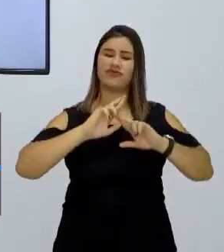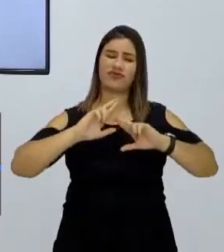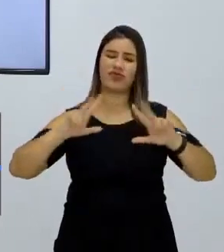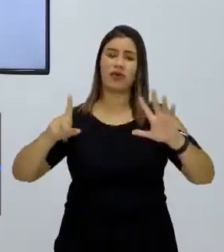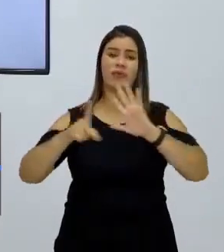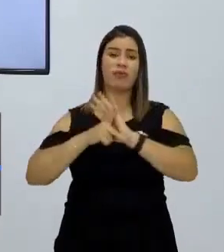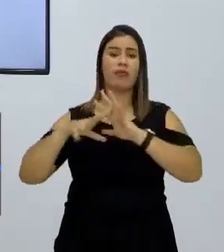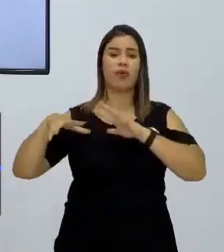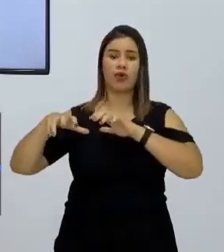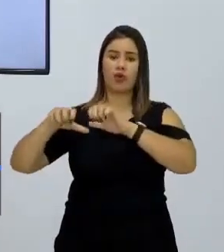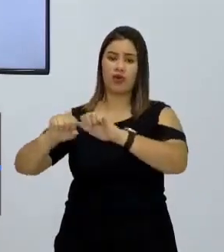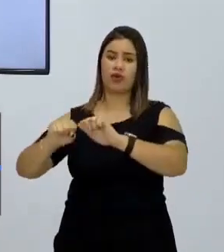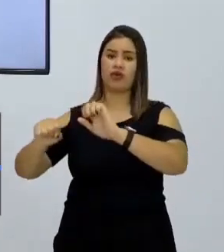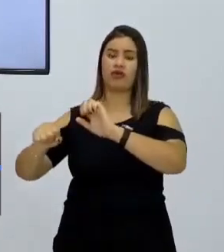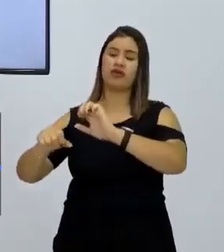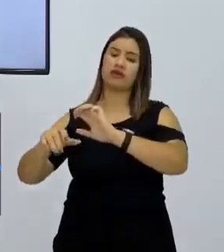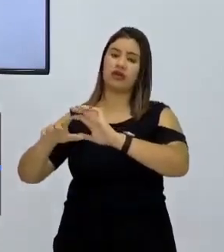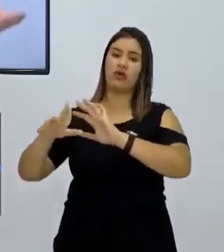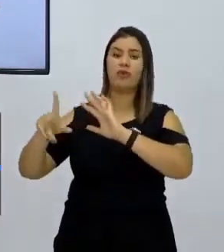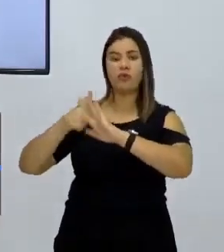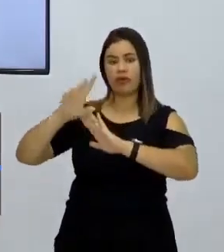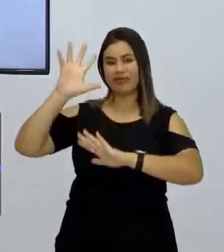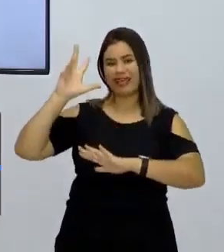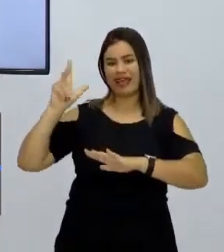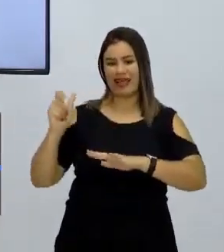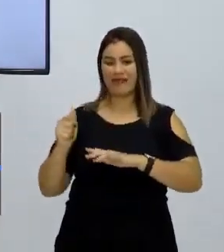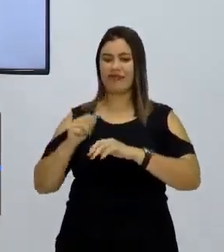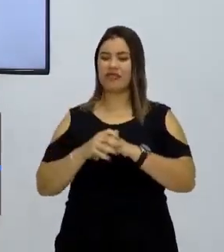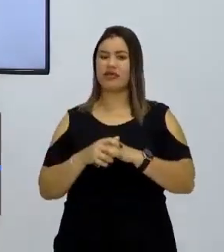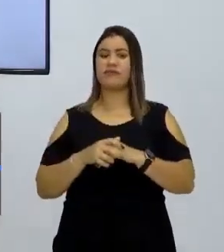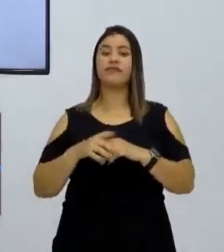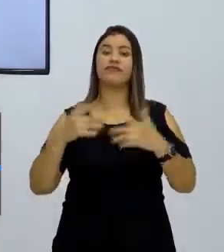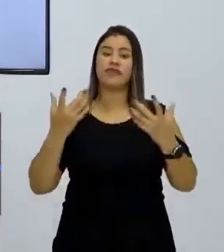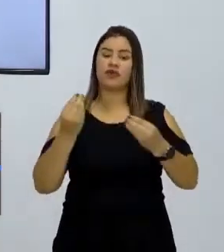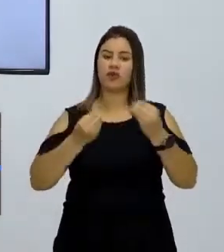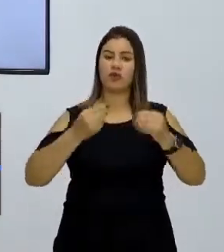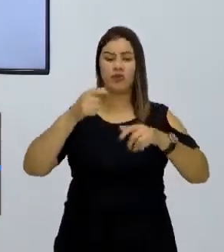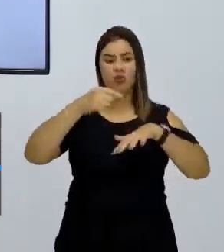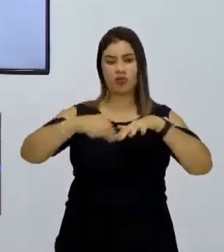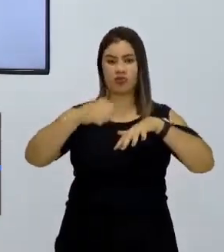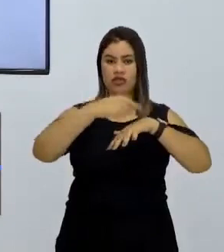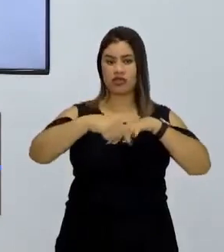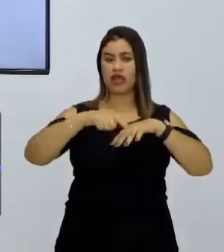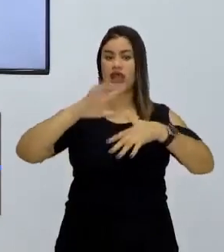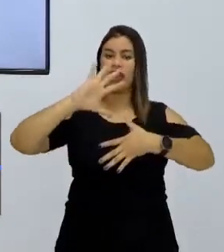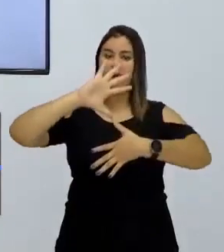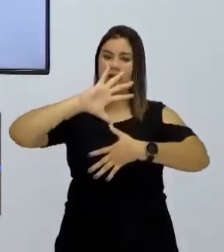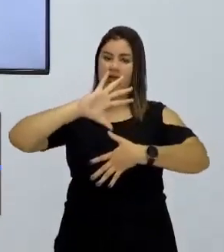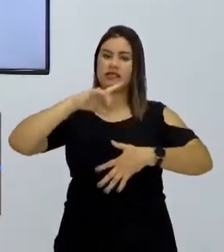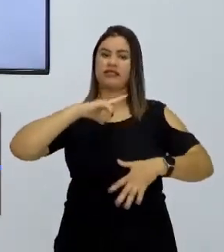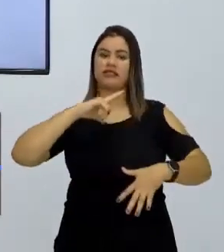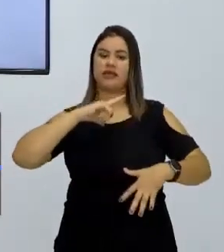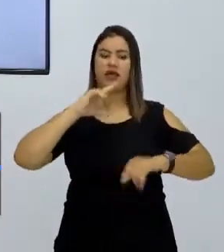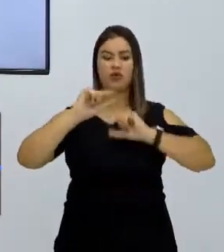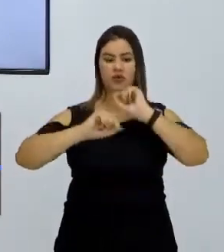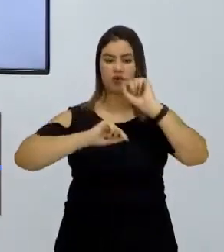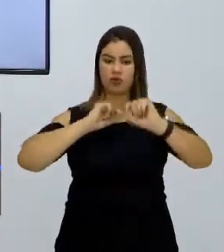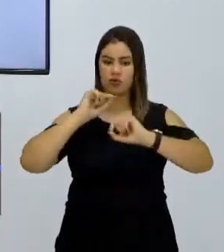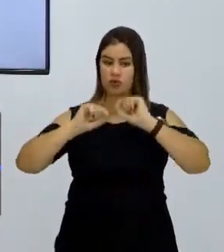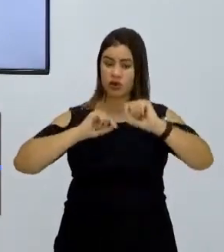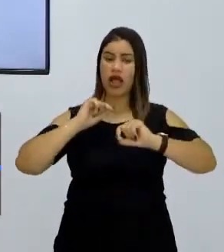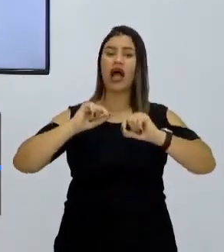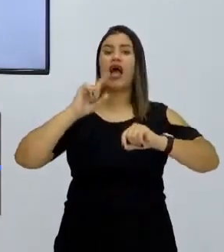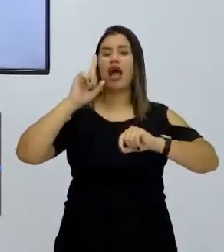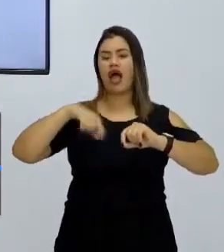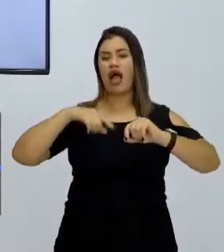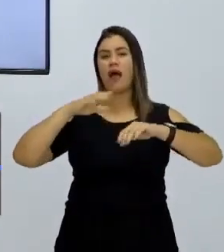colonização que aconteceu na América, né, lembrando que boa parte do continente americano teve, né, essa questão de exploração, como